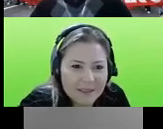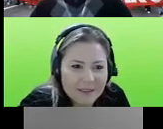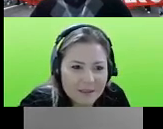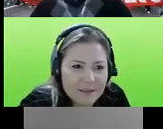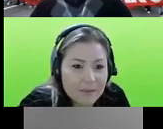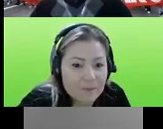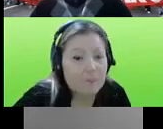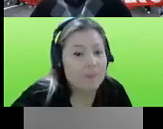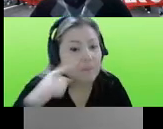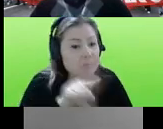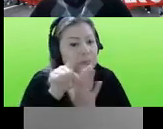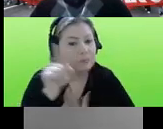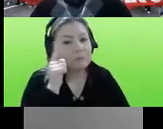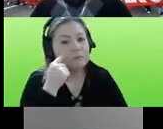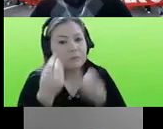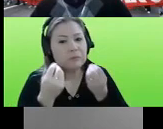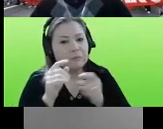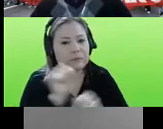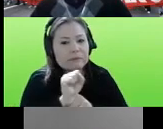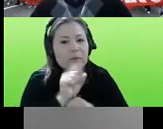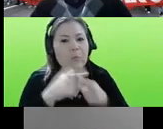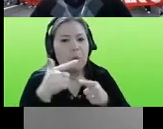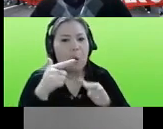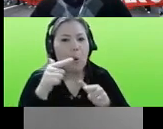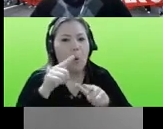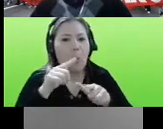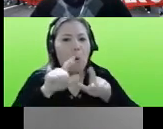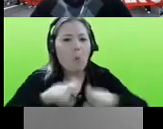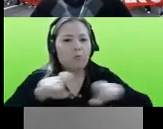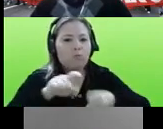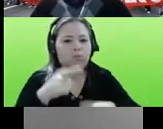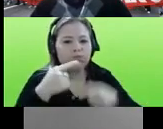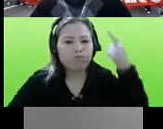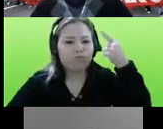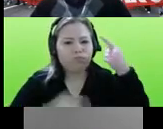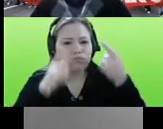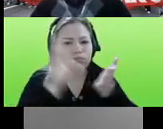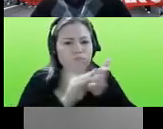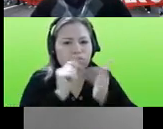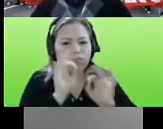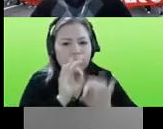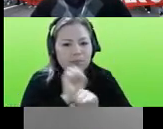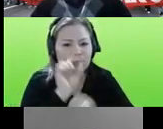Só um pouquinho que meu computador resolveu não gravar ainda.